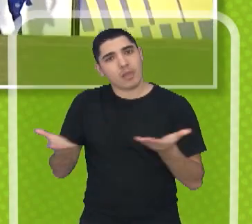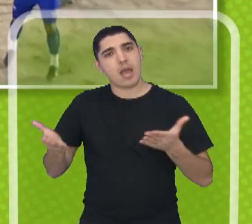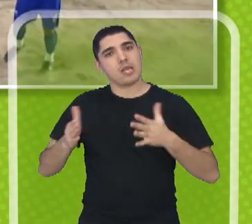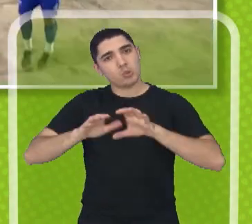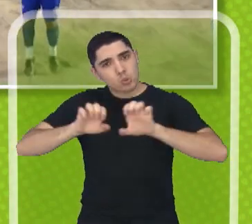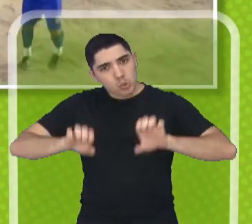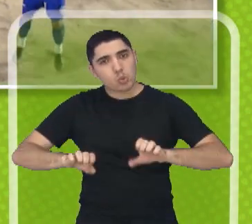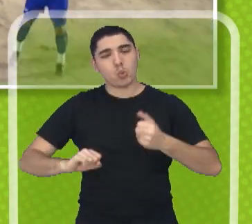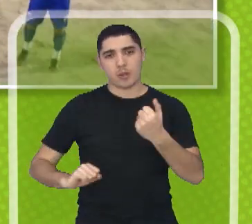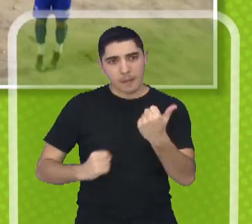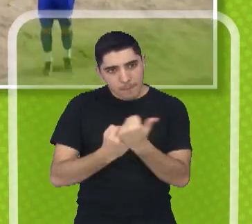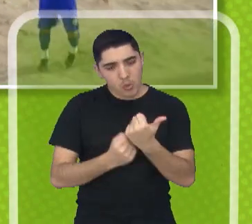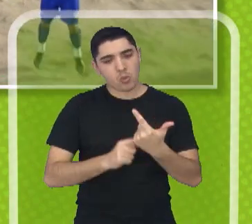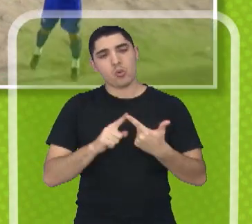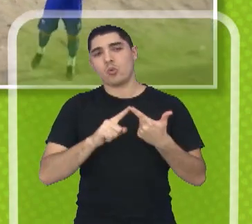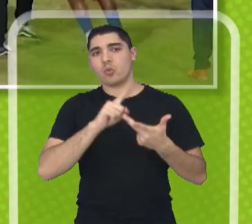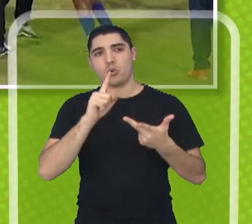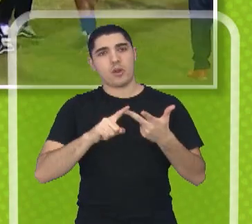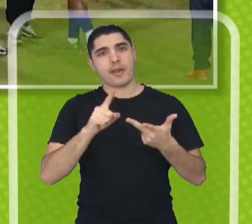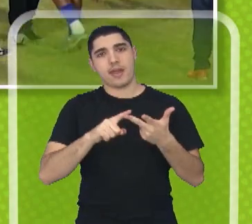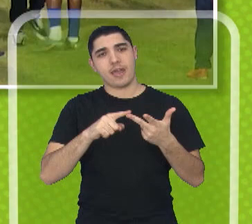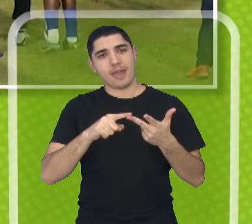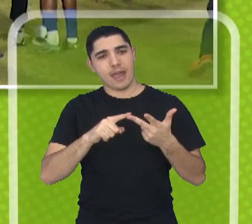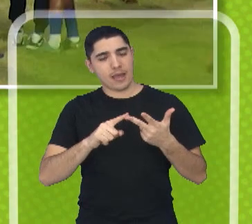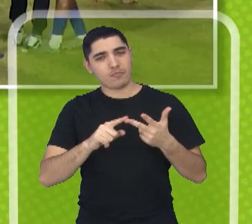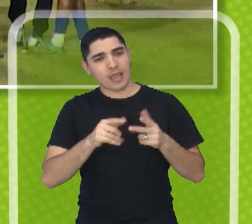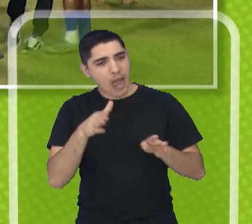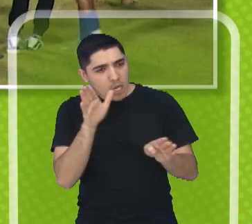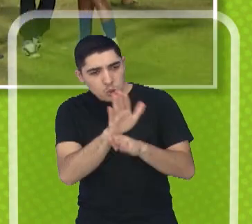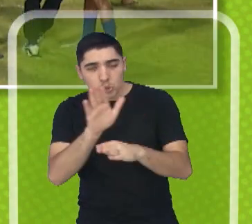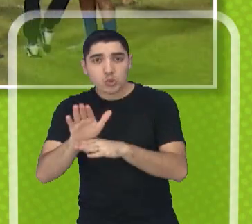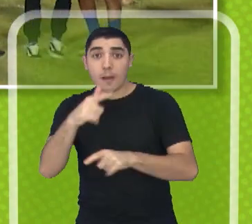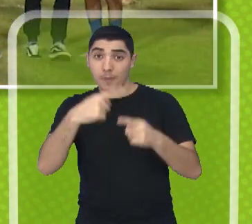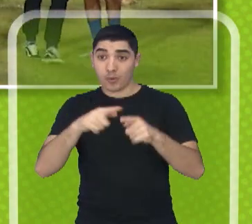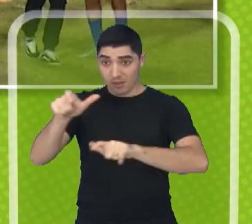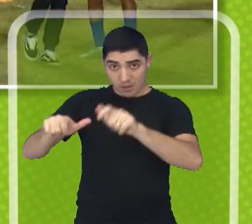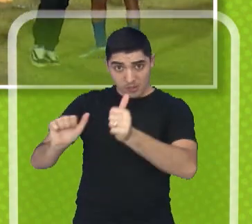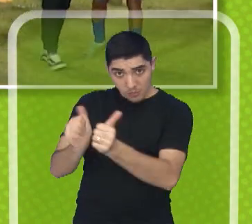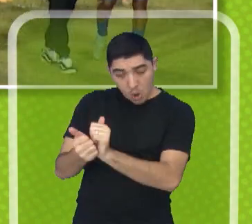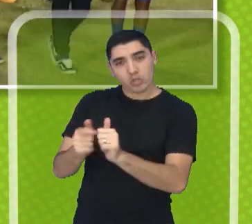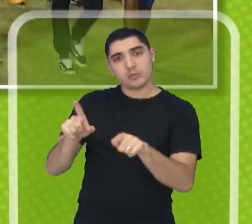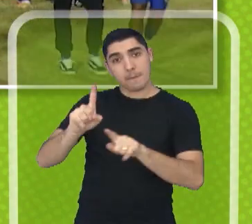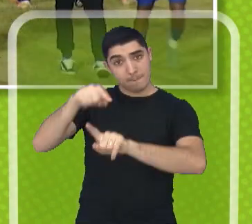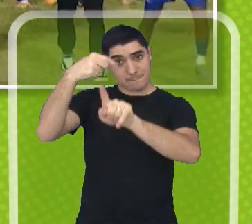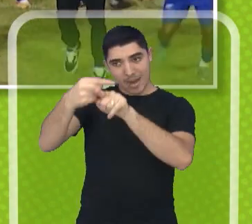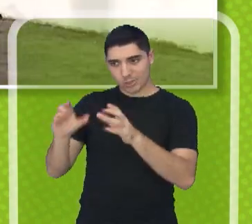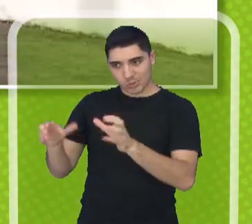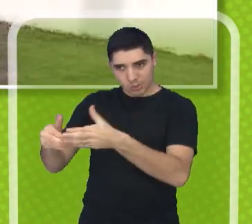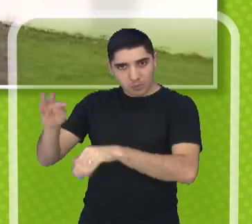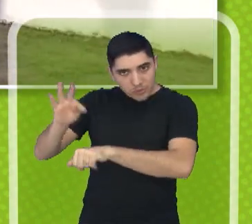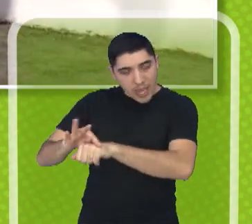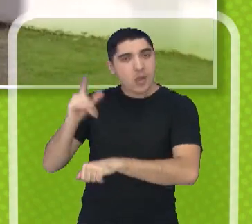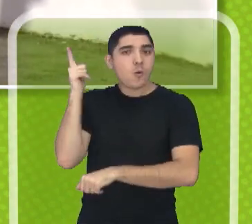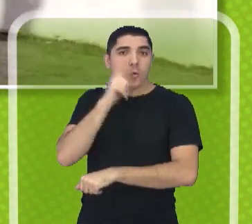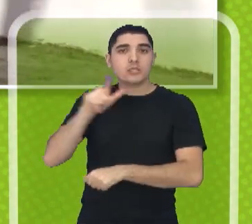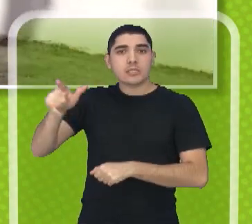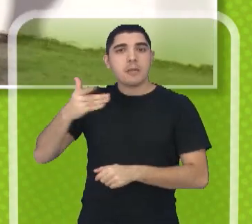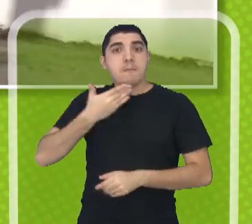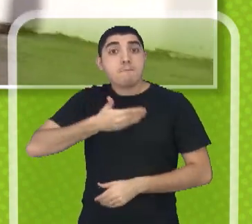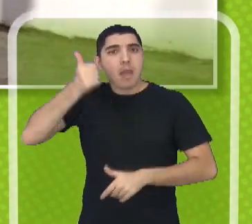dar apoio, né, para que os jogadores e a comissão técnica consigam executar o melhor possível dentro do